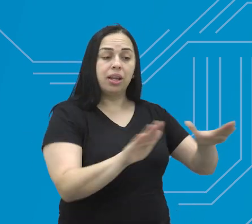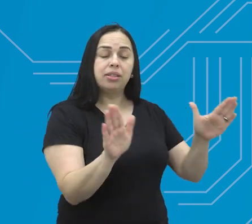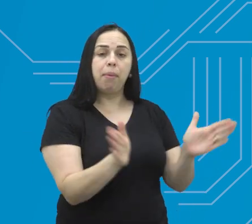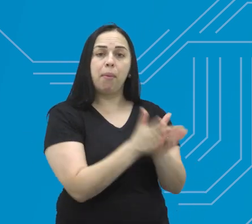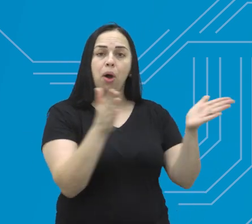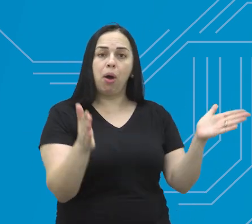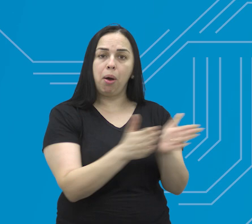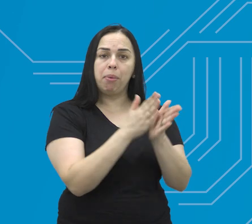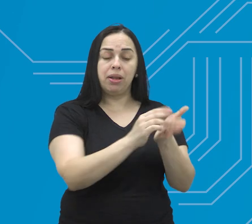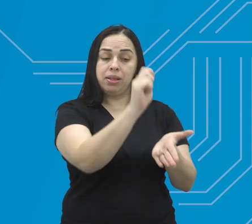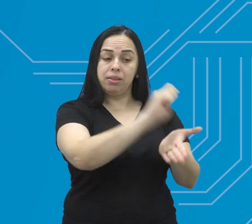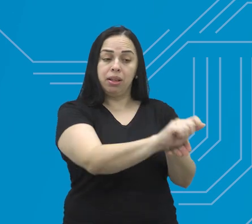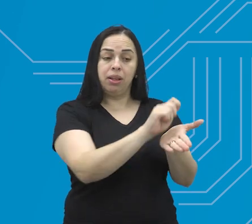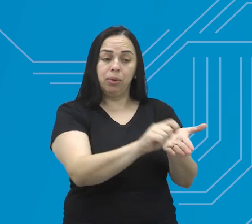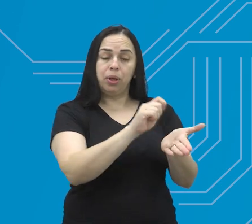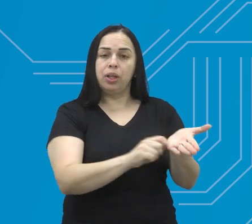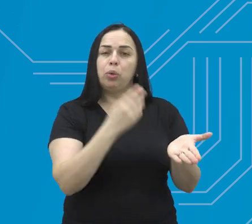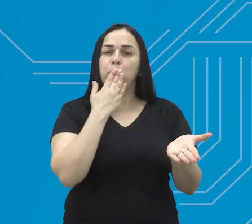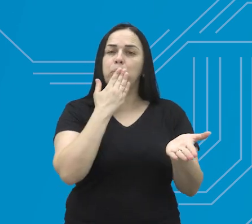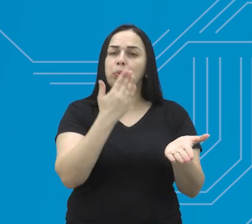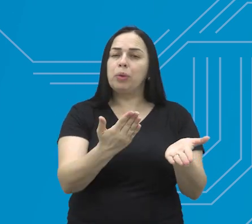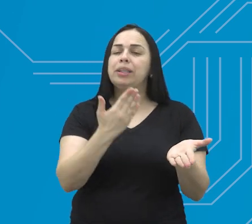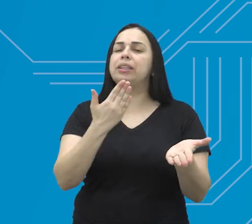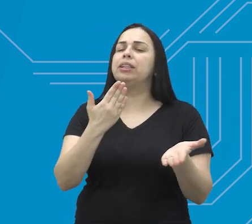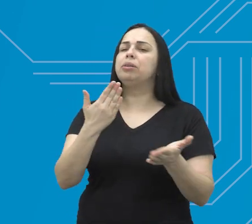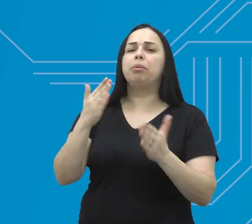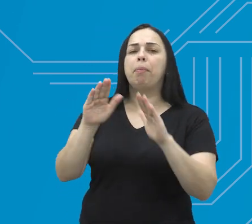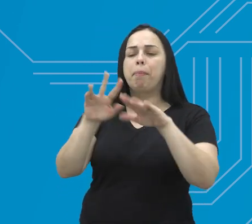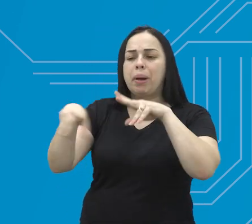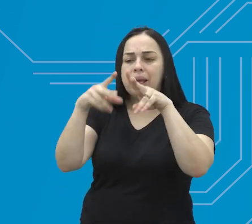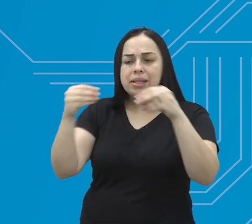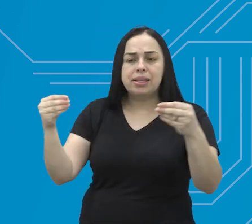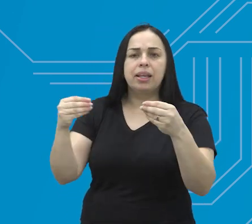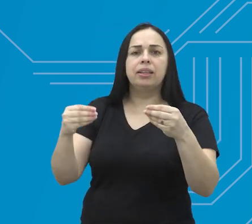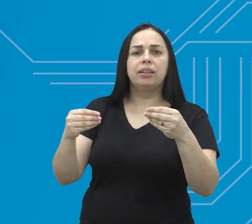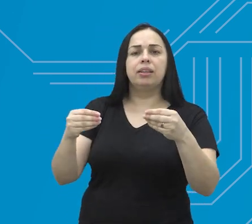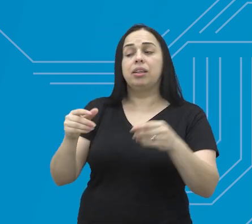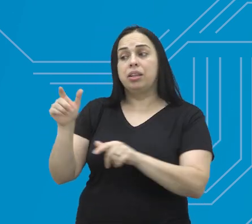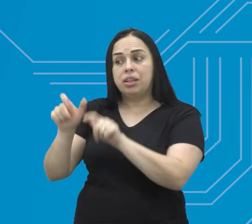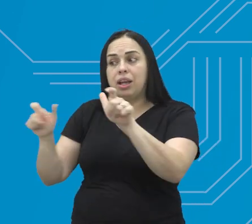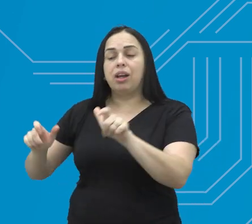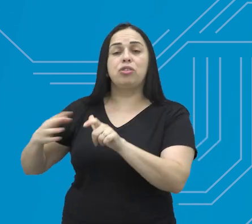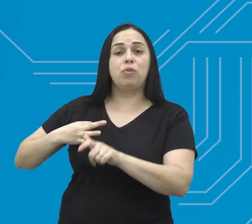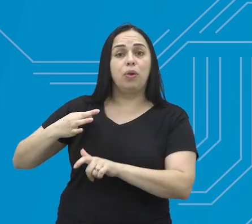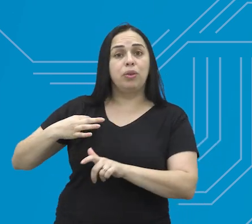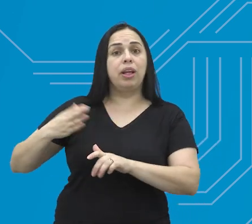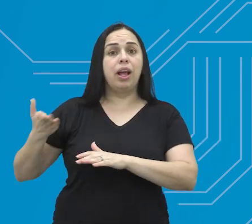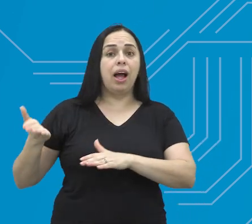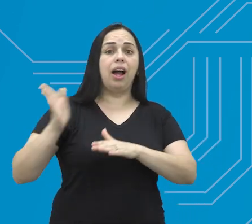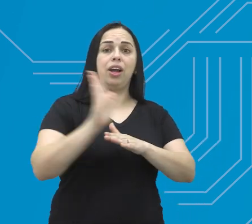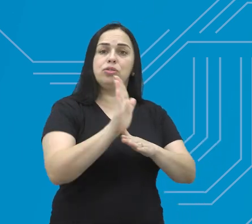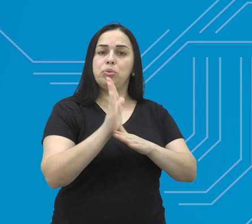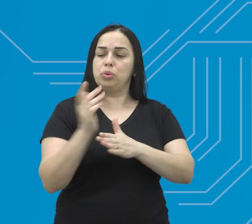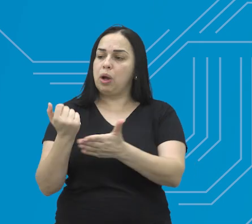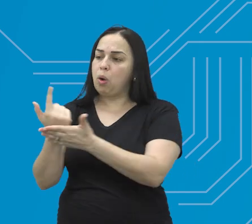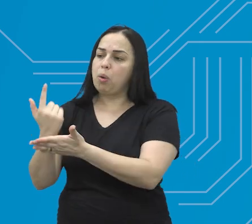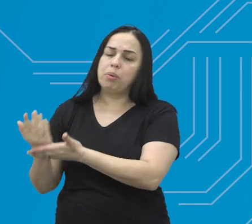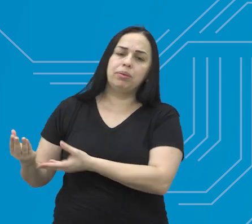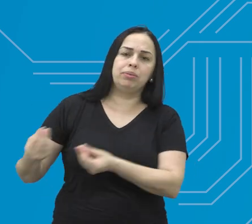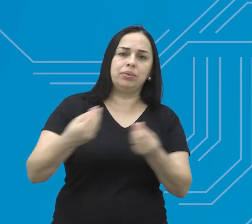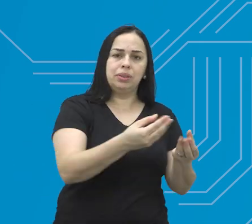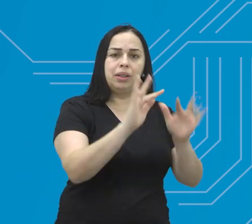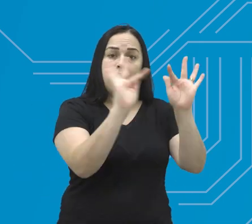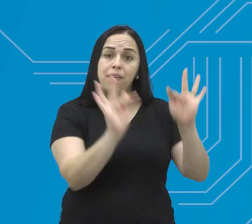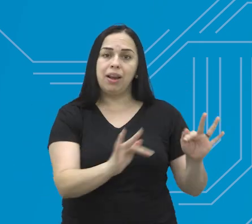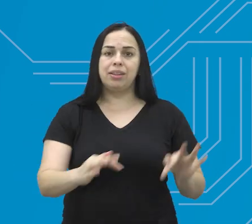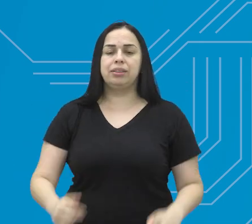Crianças carentes escrevem cartinhas com pedidos de presentes e voluntários ajudam a fazer o Natal dos